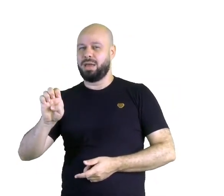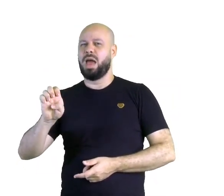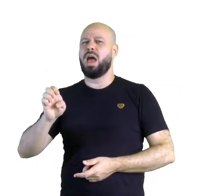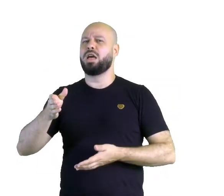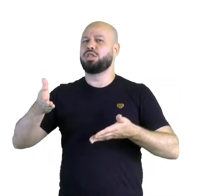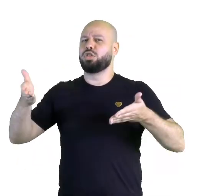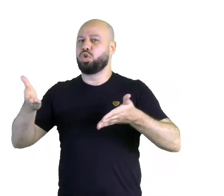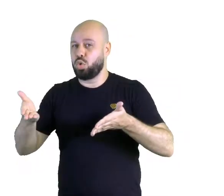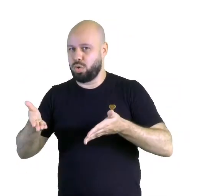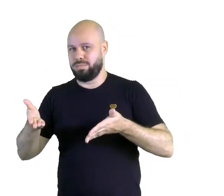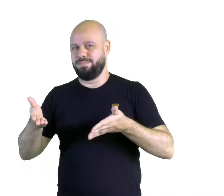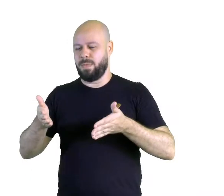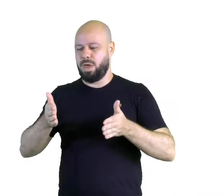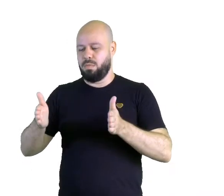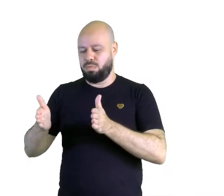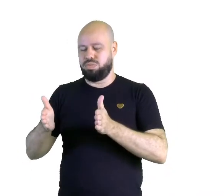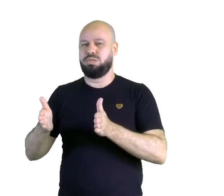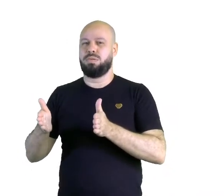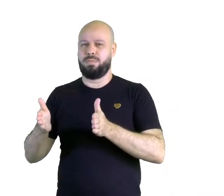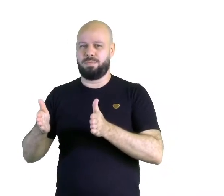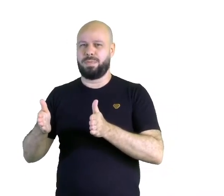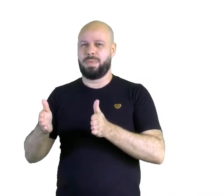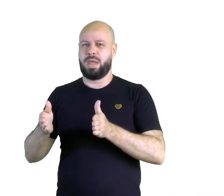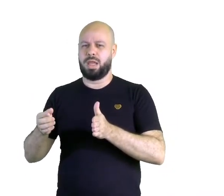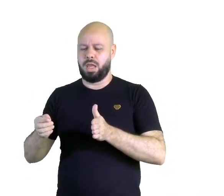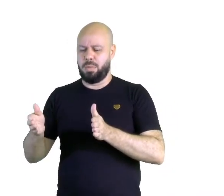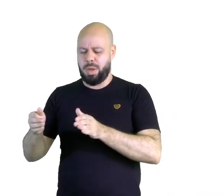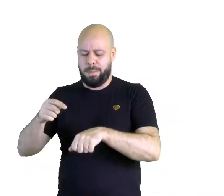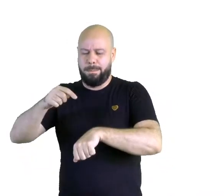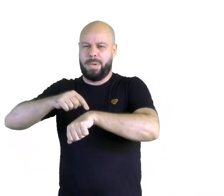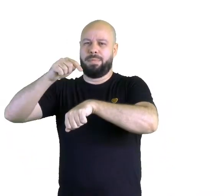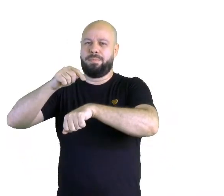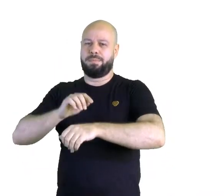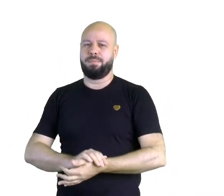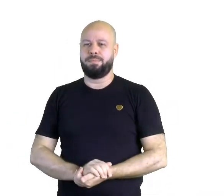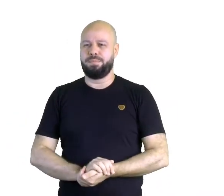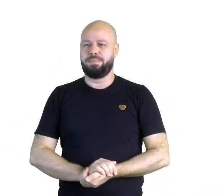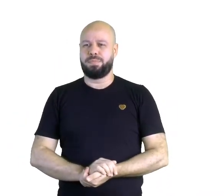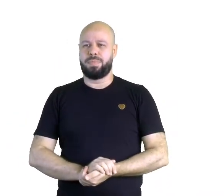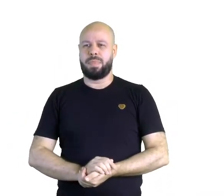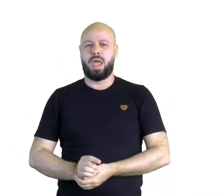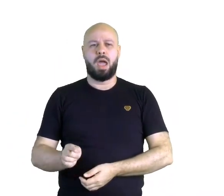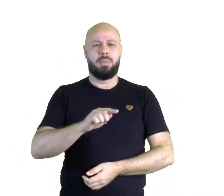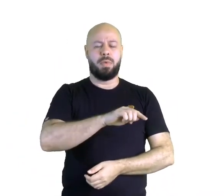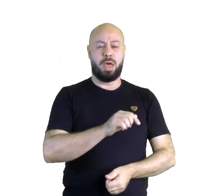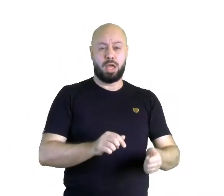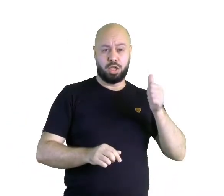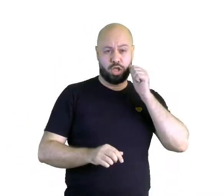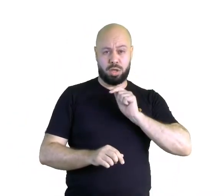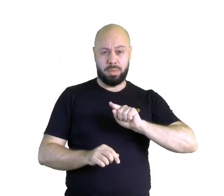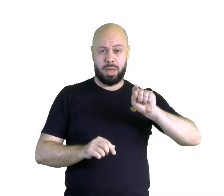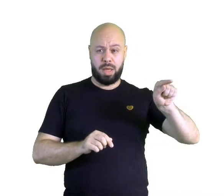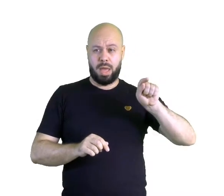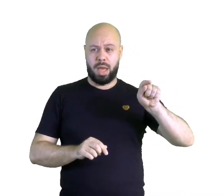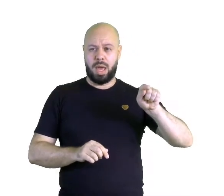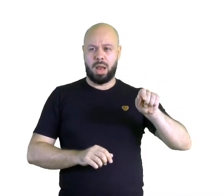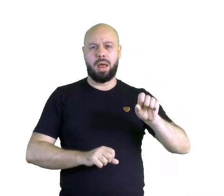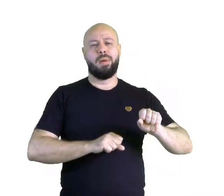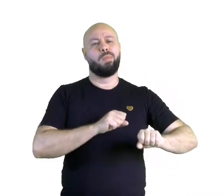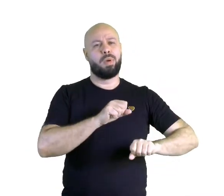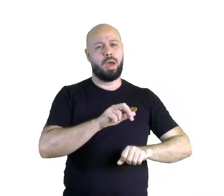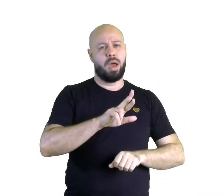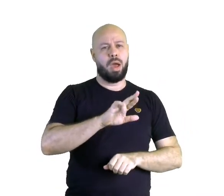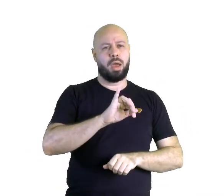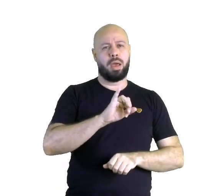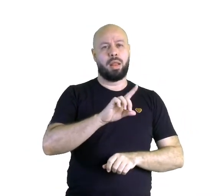algo permanente, mas que ela está acontecendo naquele exato momento. She rides a bicycle. Ela anda de